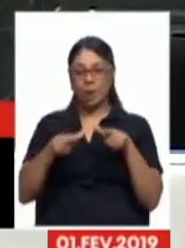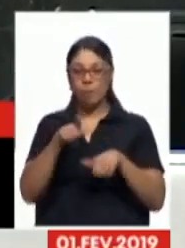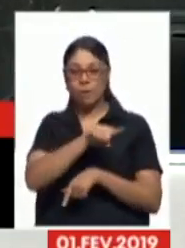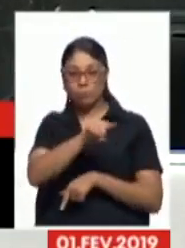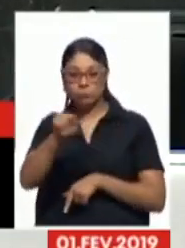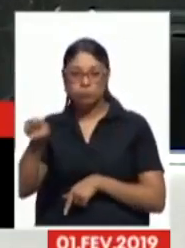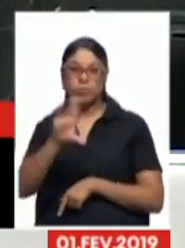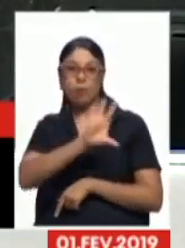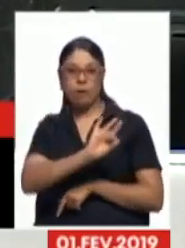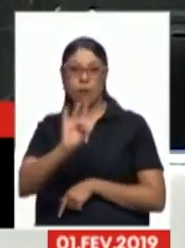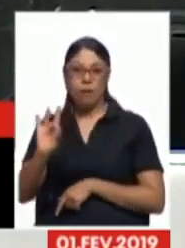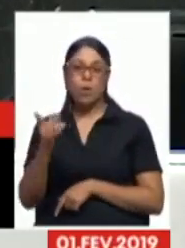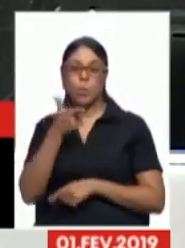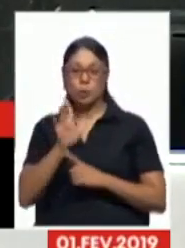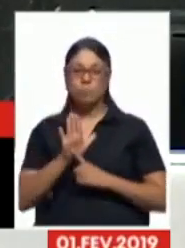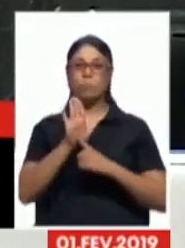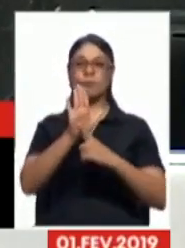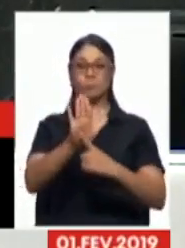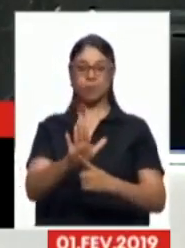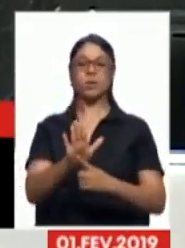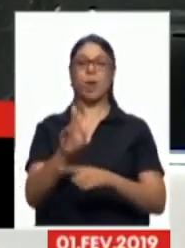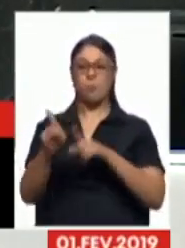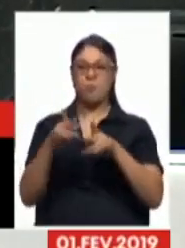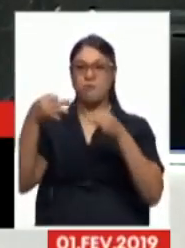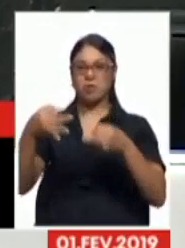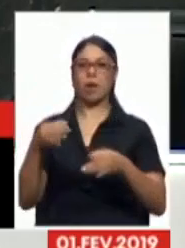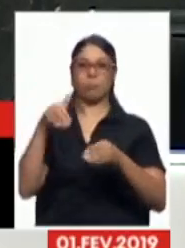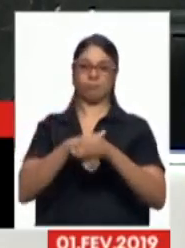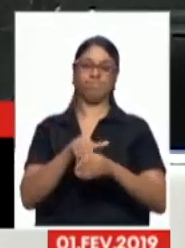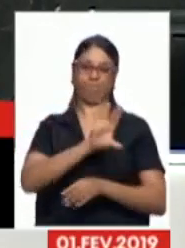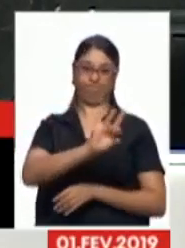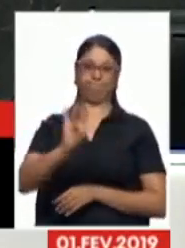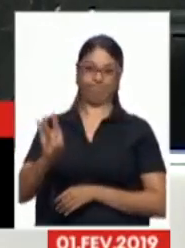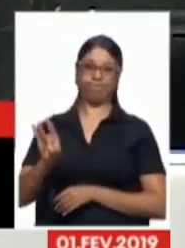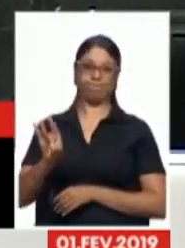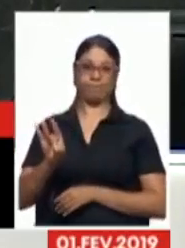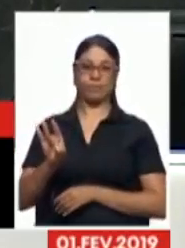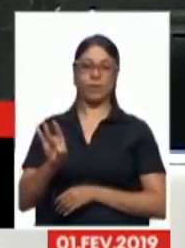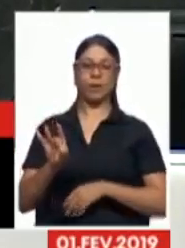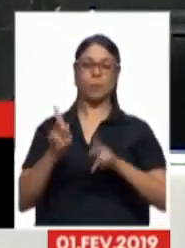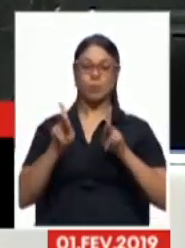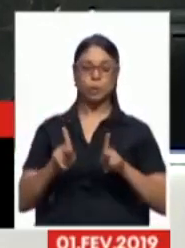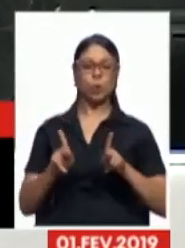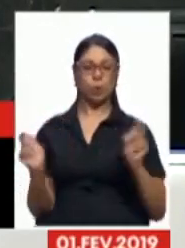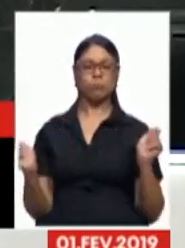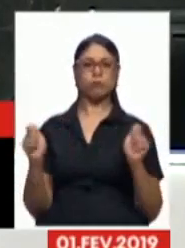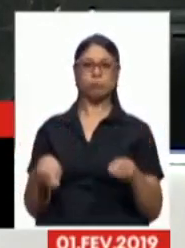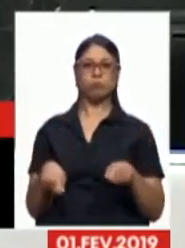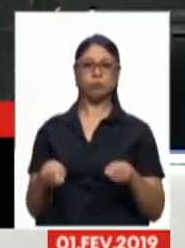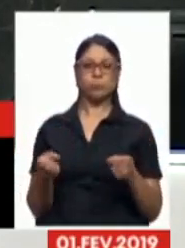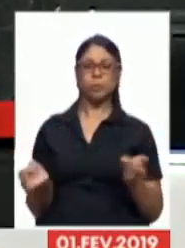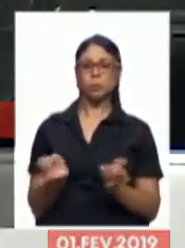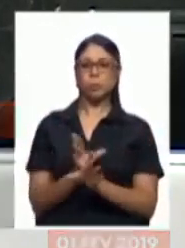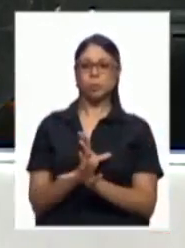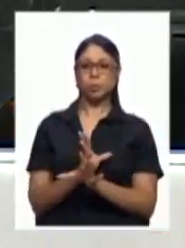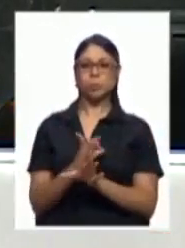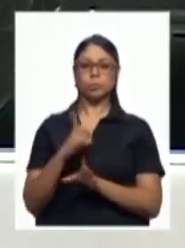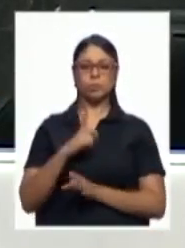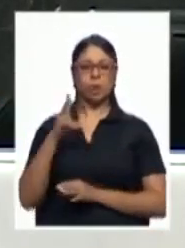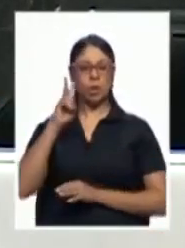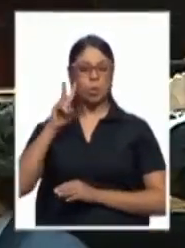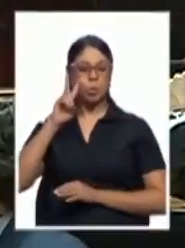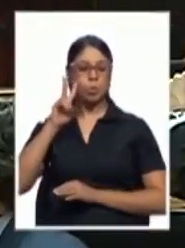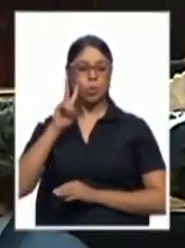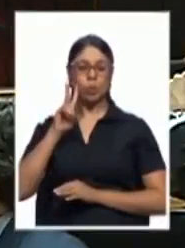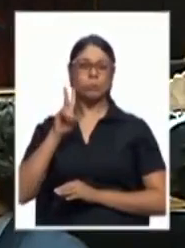provar a assertividade da escolha. Aqueles que se dispõem a fazer história não são reféns do